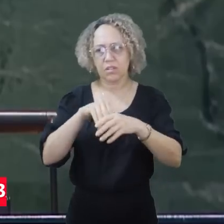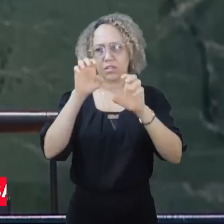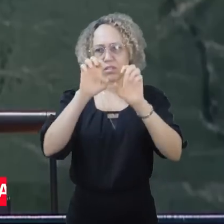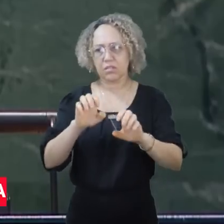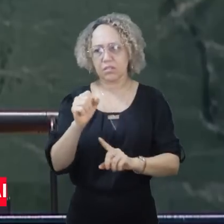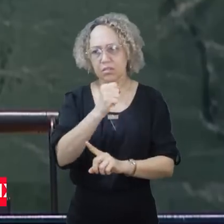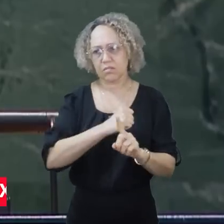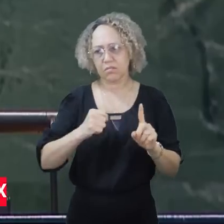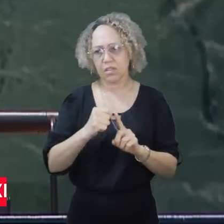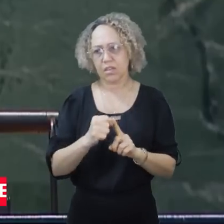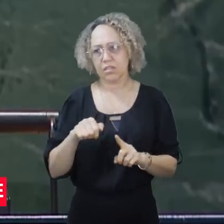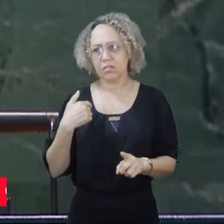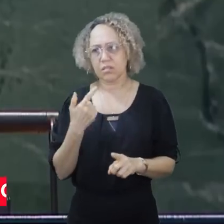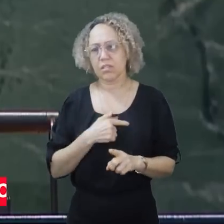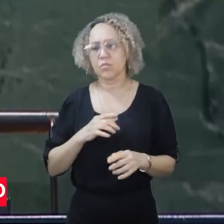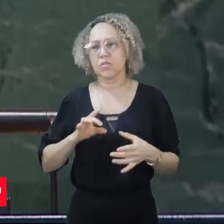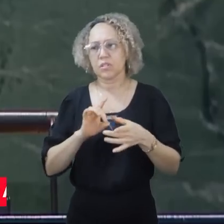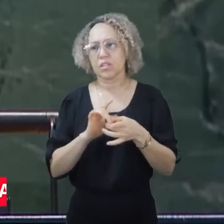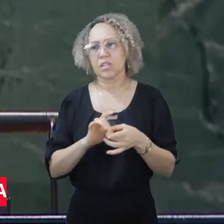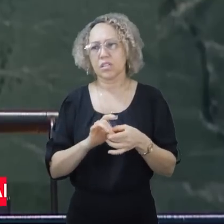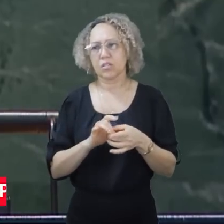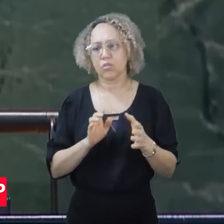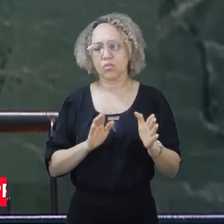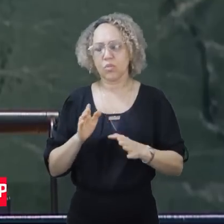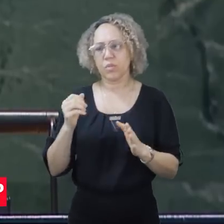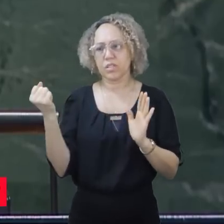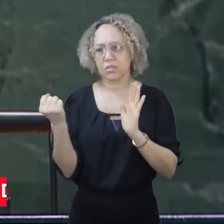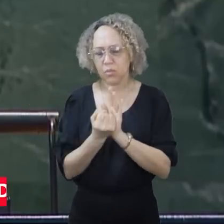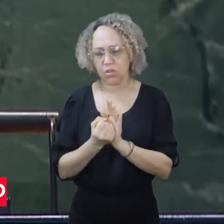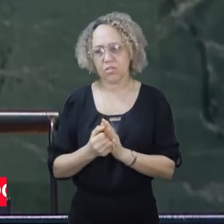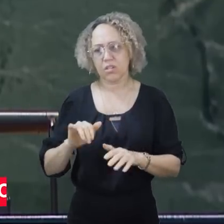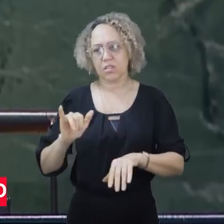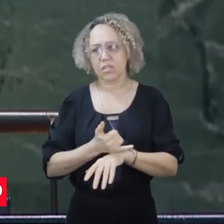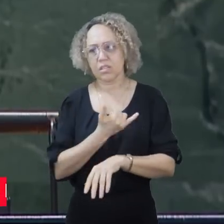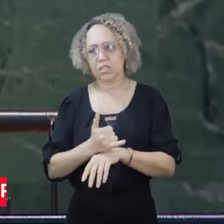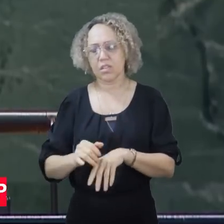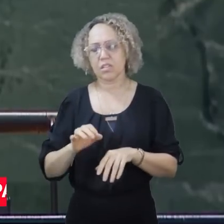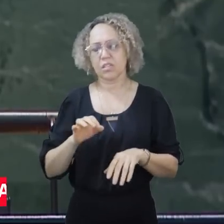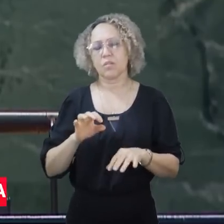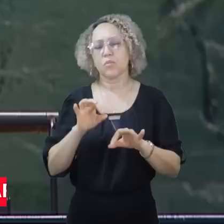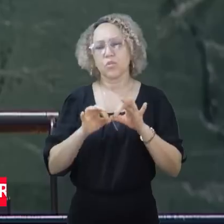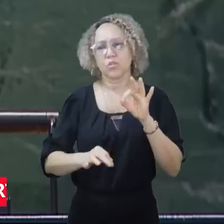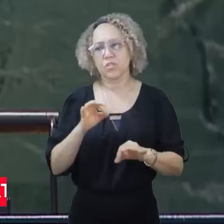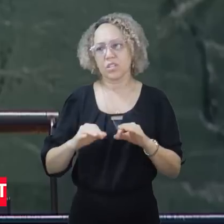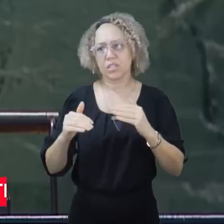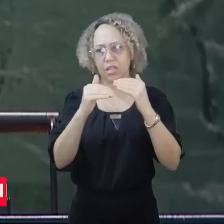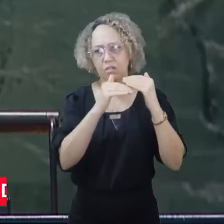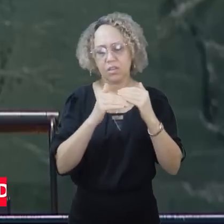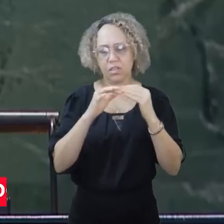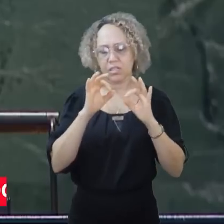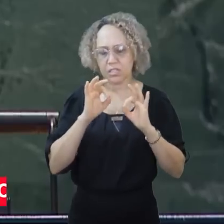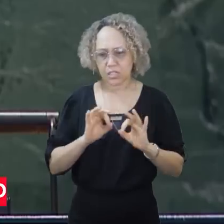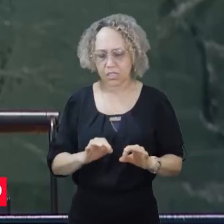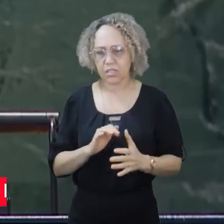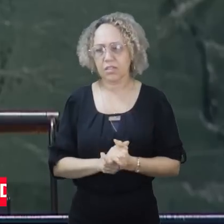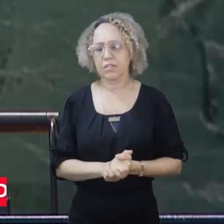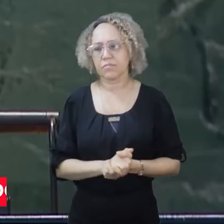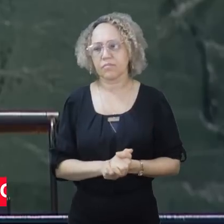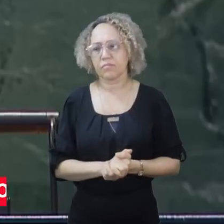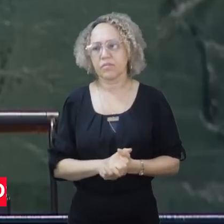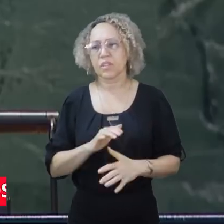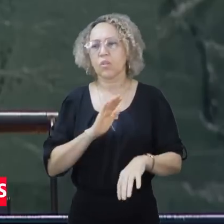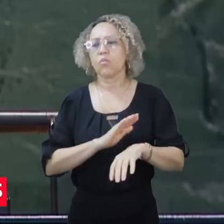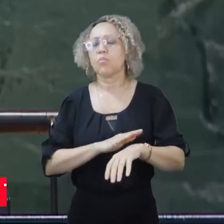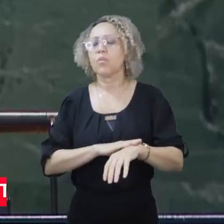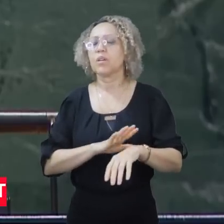um momento simbólico e estratégico para o futuro de nossa luta global por justiça, equidade e dignidade. Um momento